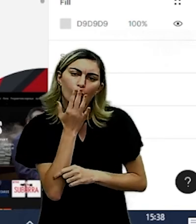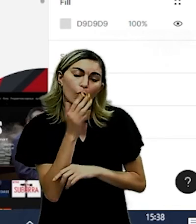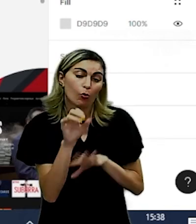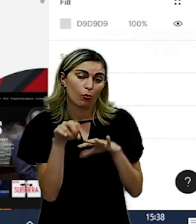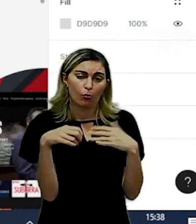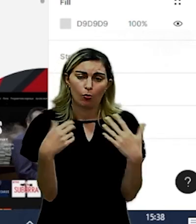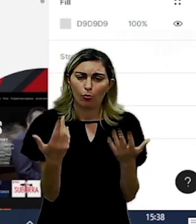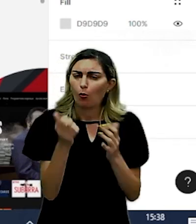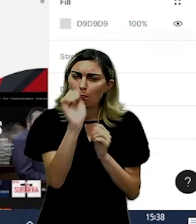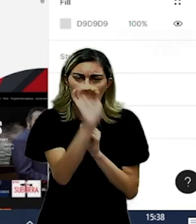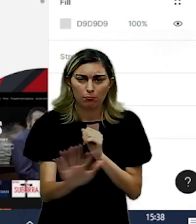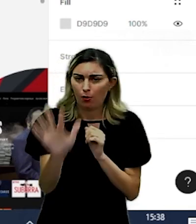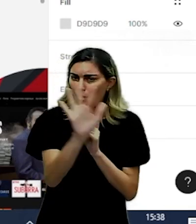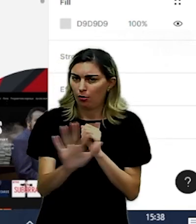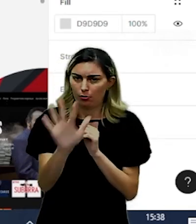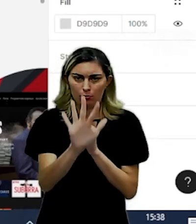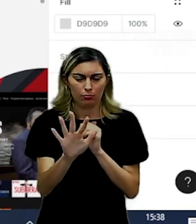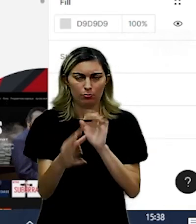uma imagem.